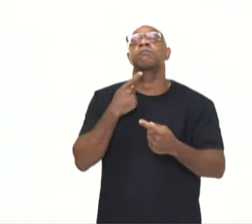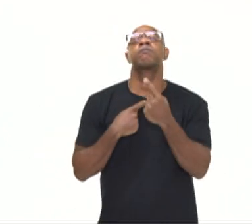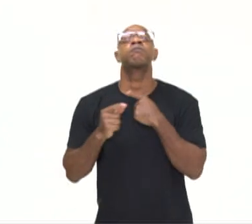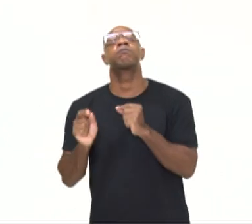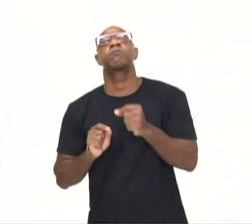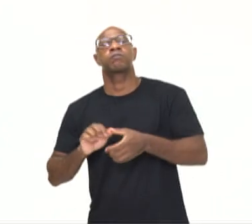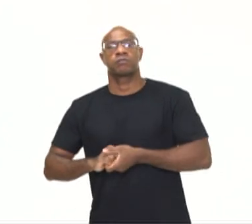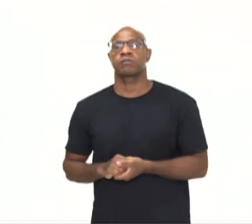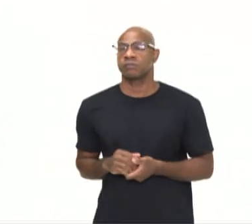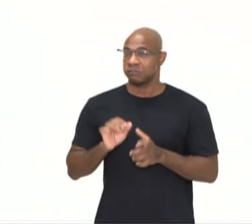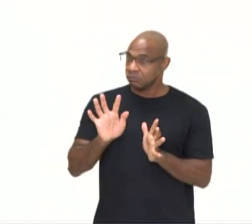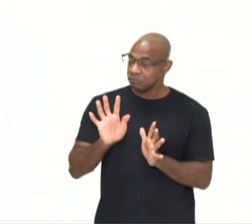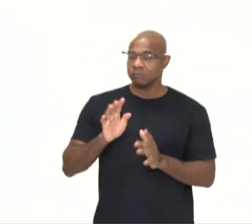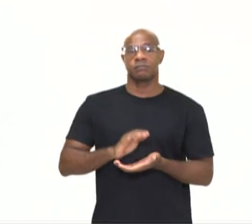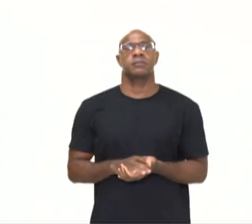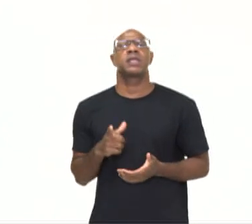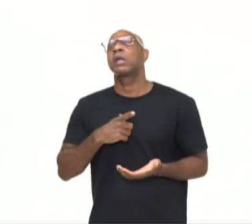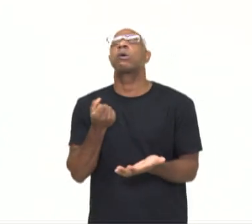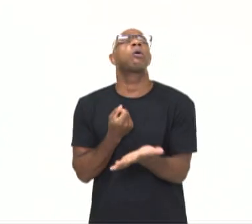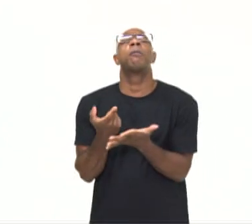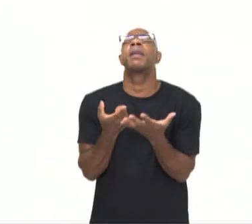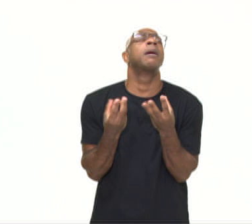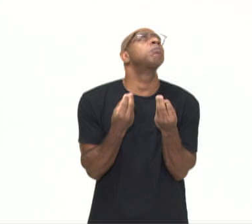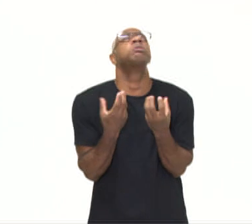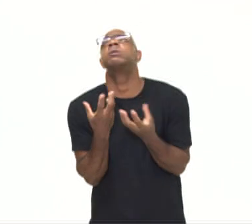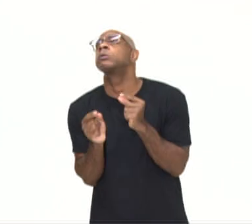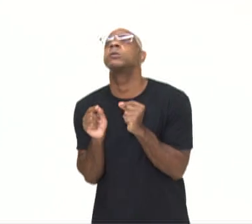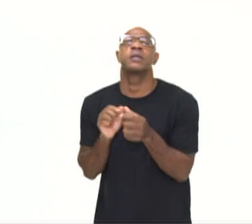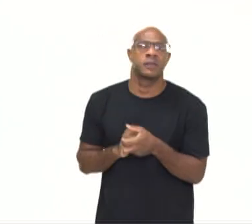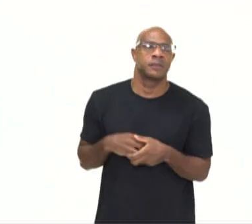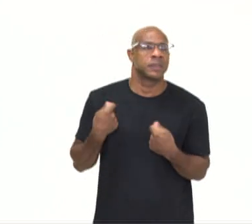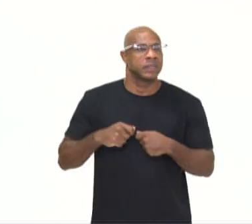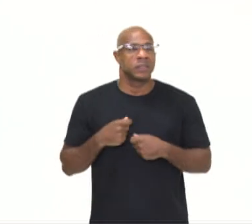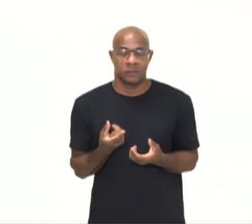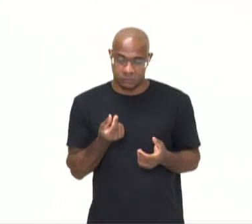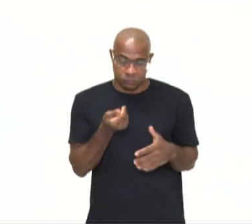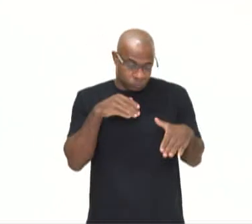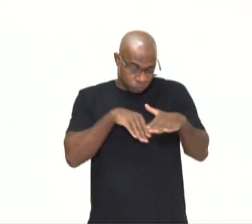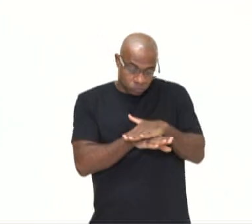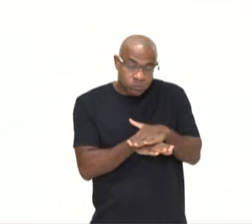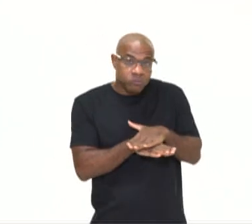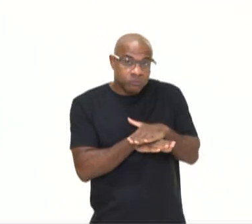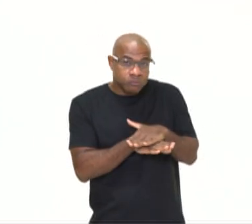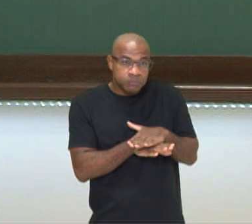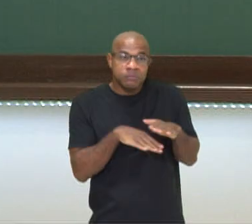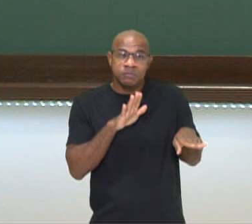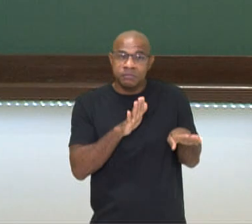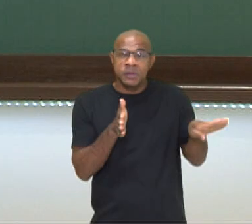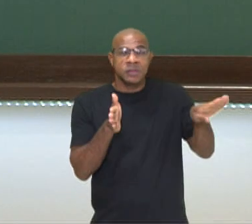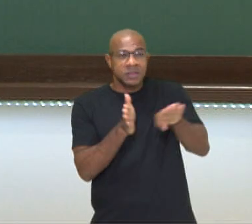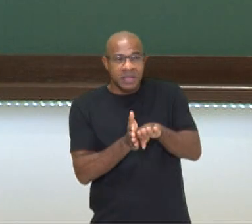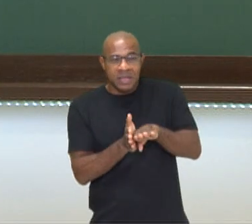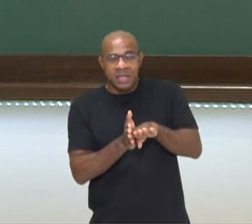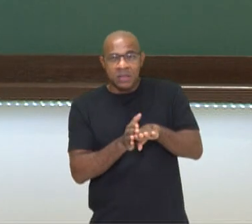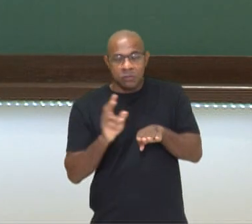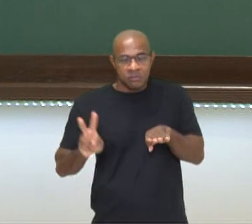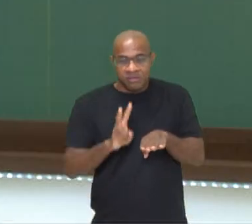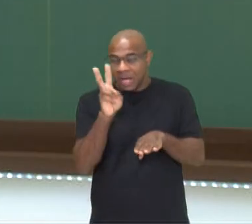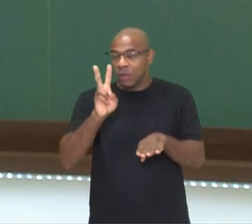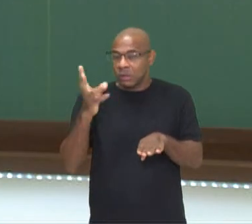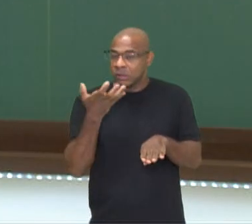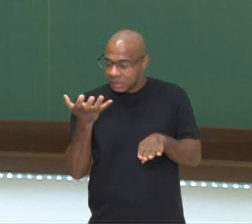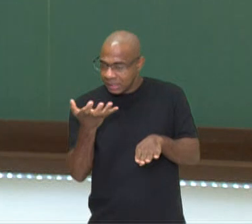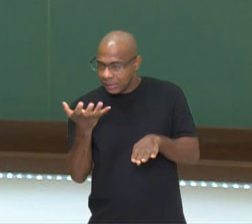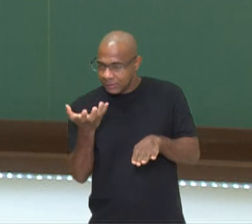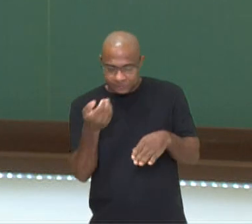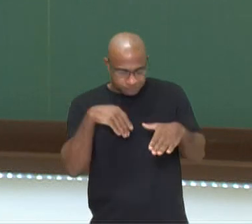Então eu quero muito comprar alguma coisa, o que eu posso fazer? Eu posso poupar o dinheiro até chegar lá no valor que eu preciso para